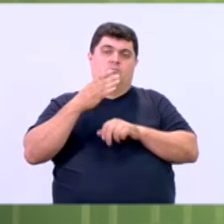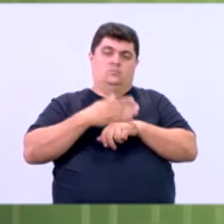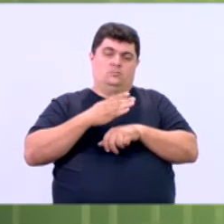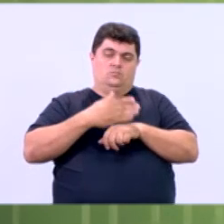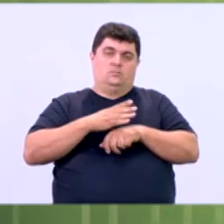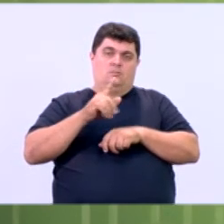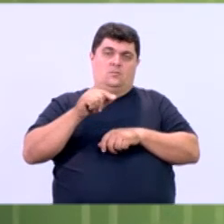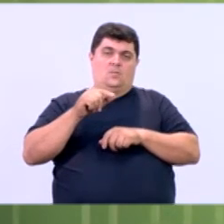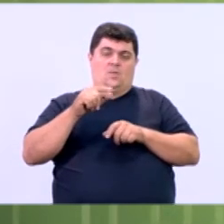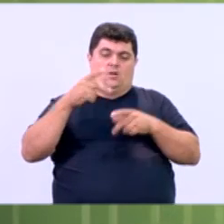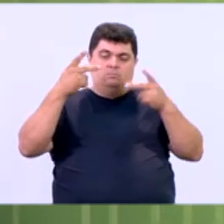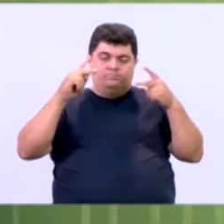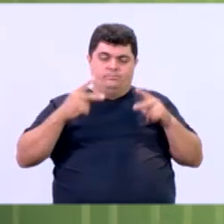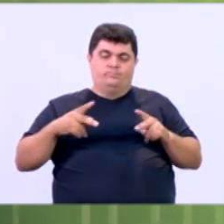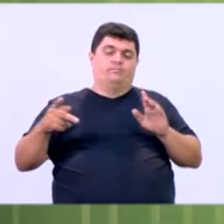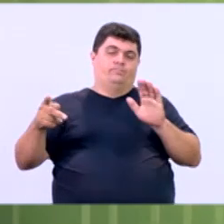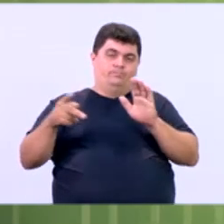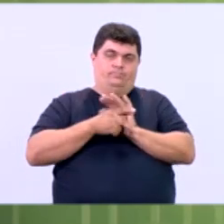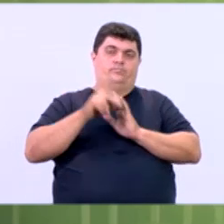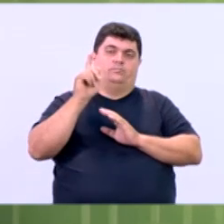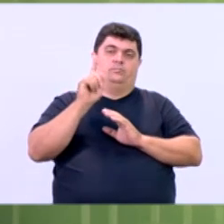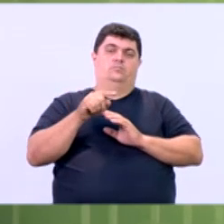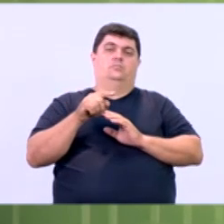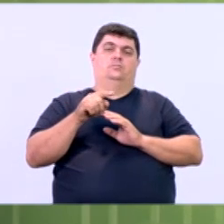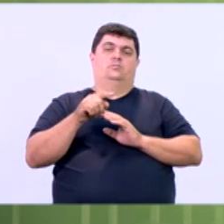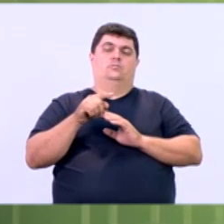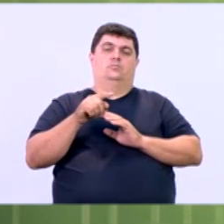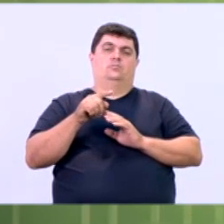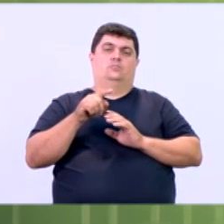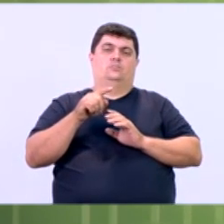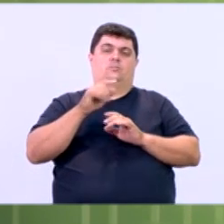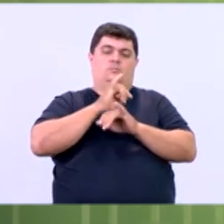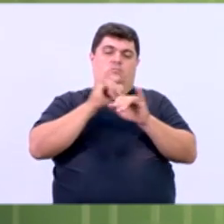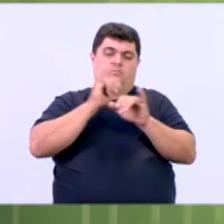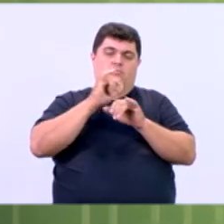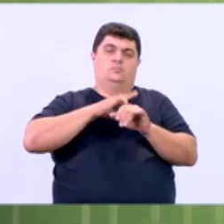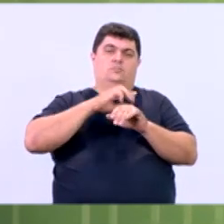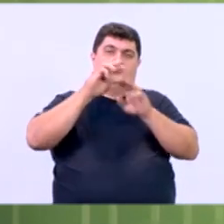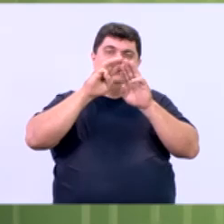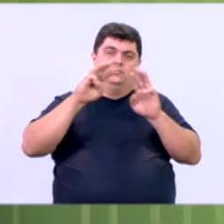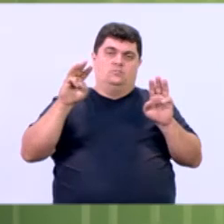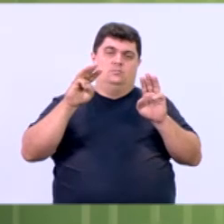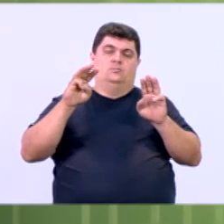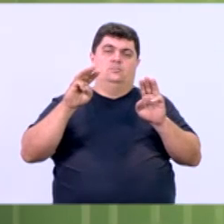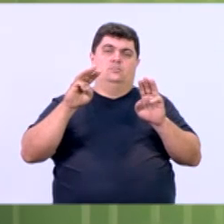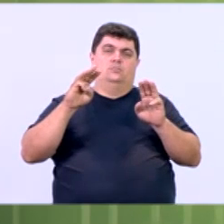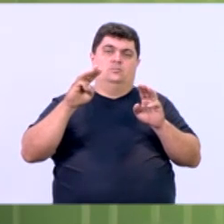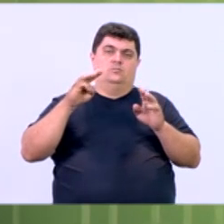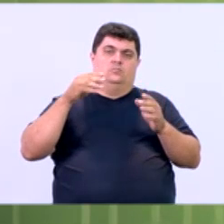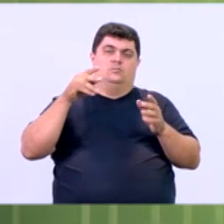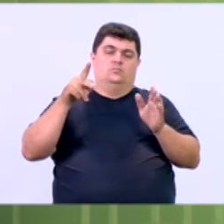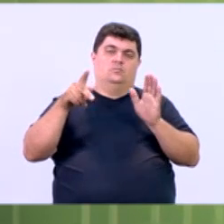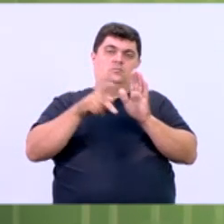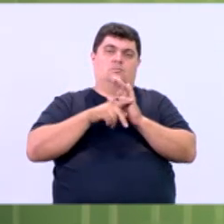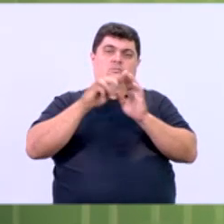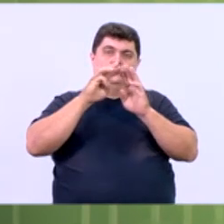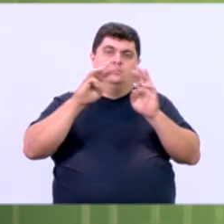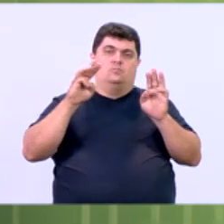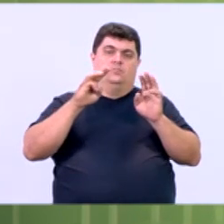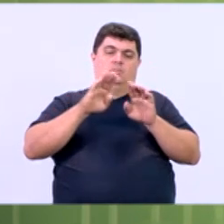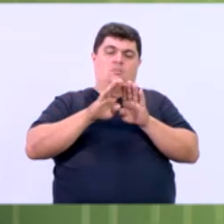uma tarefa de codificação. As instruções estão no HTML da página, então